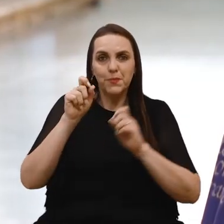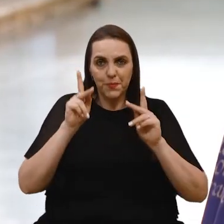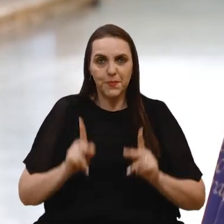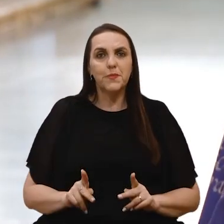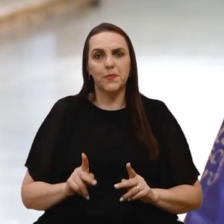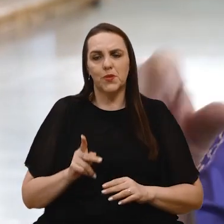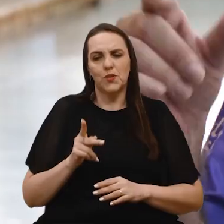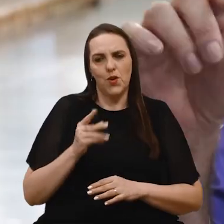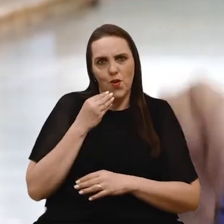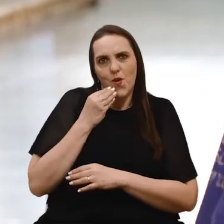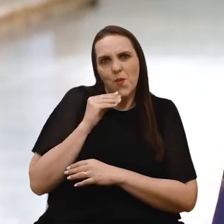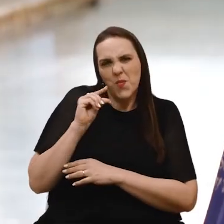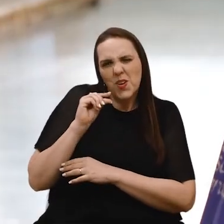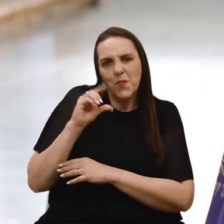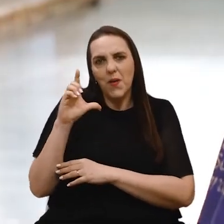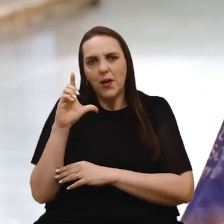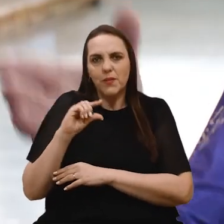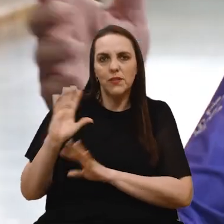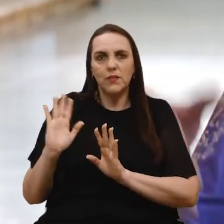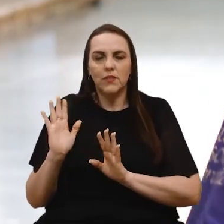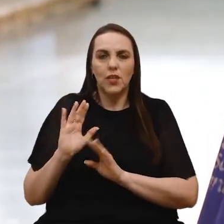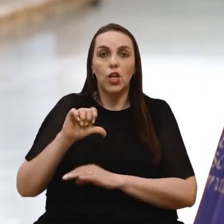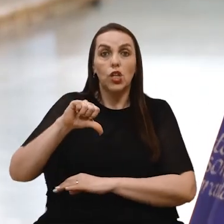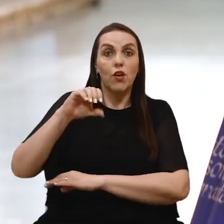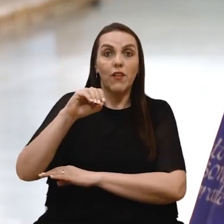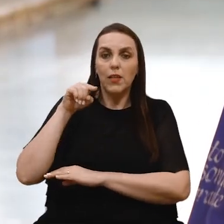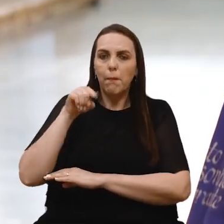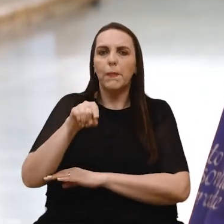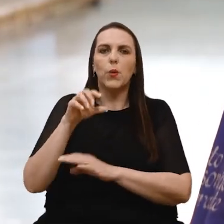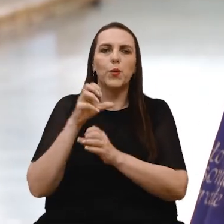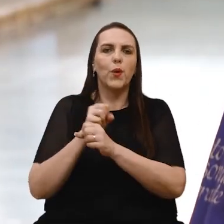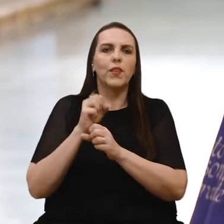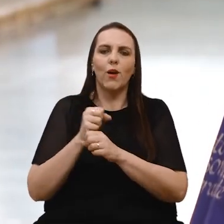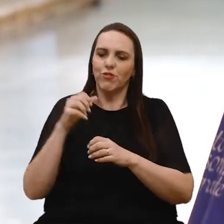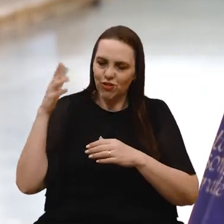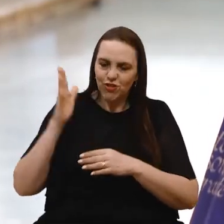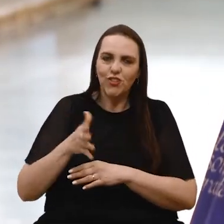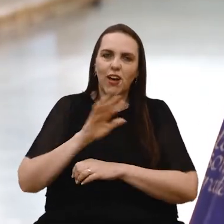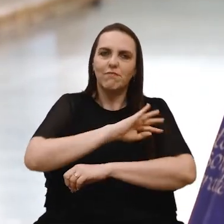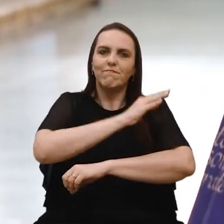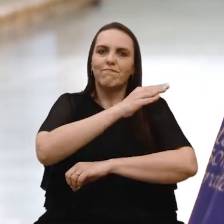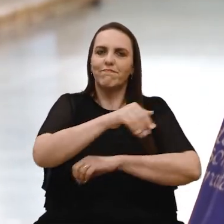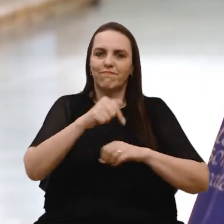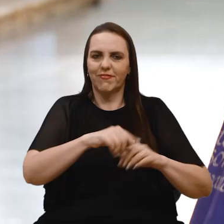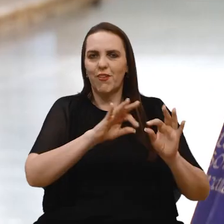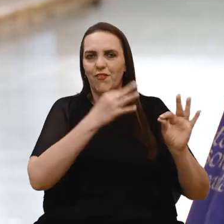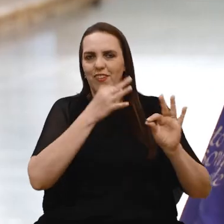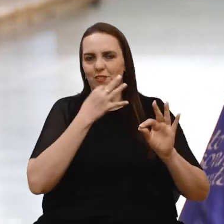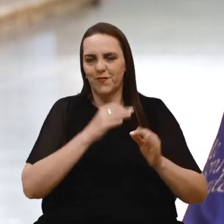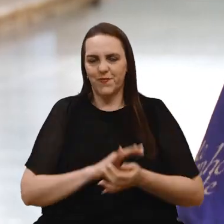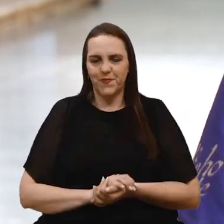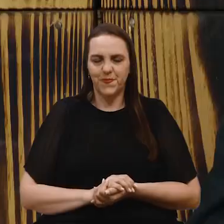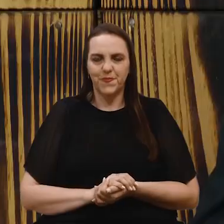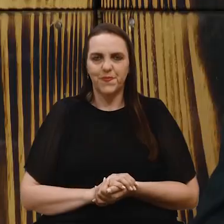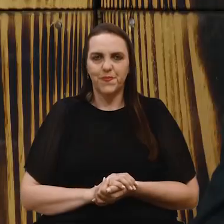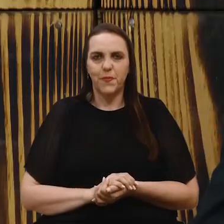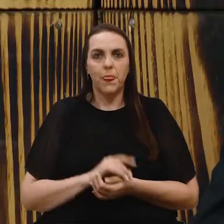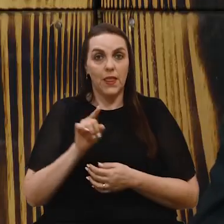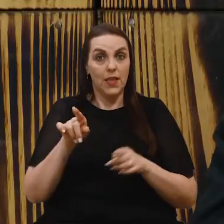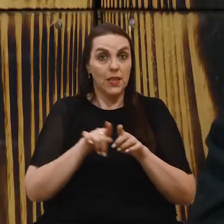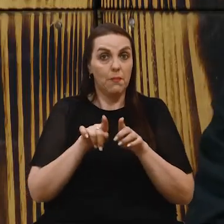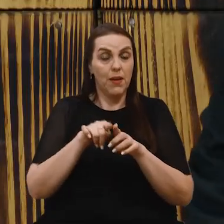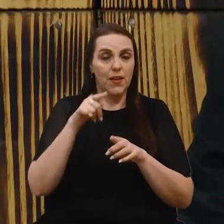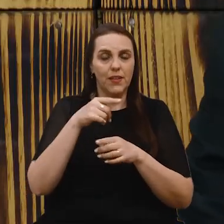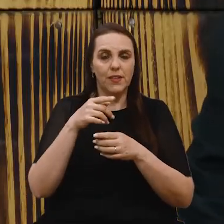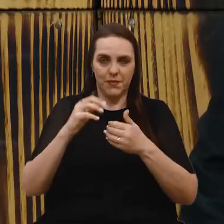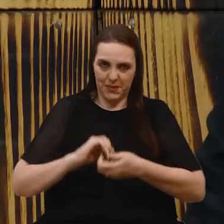pessoas aí, claro, um pouquinho mais, um pouquinho menos, mas como tu falou, 90 mil pessoas já passaram aqui no Parque de Exposições. E eu queria ouvir